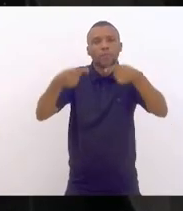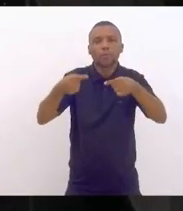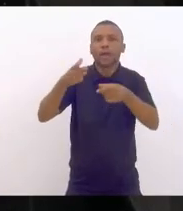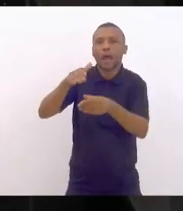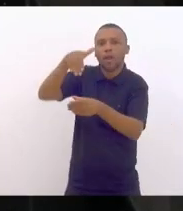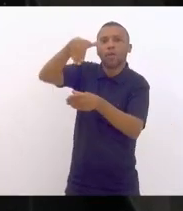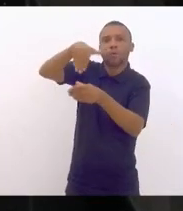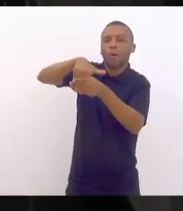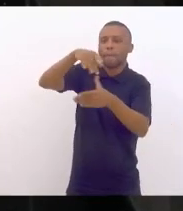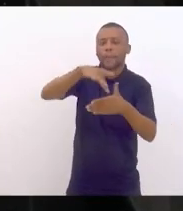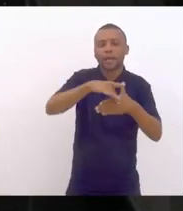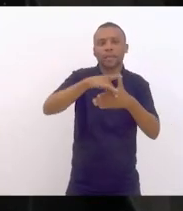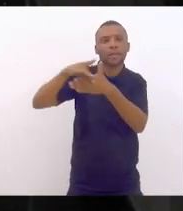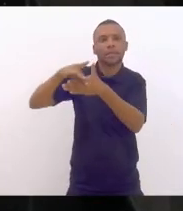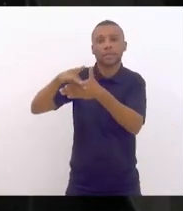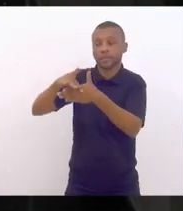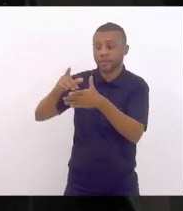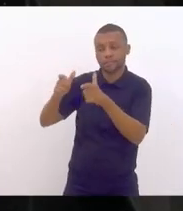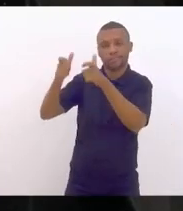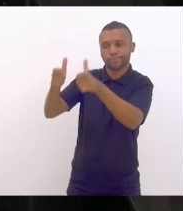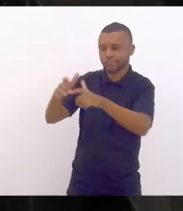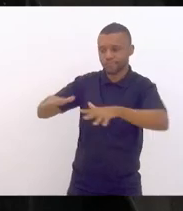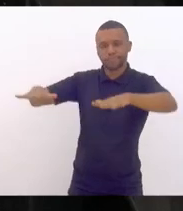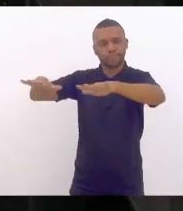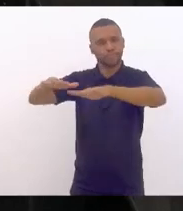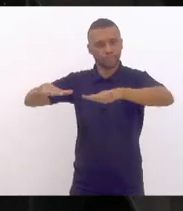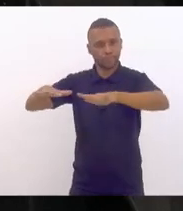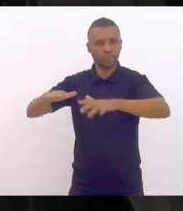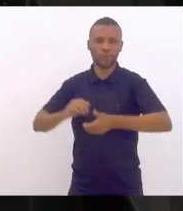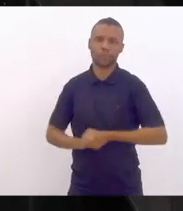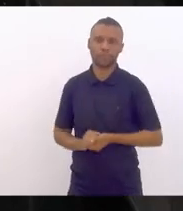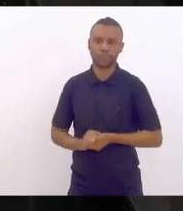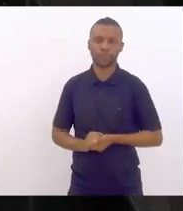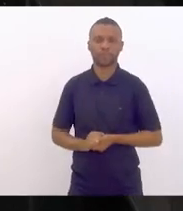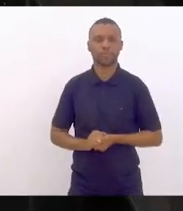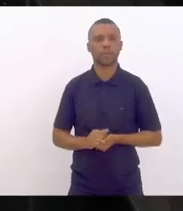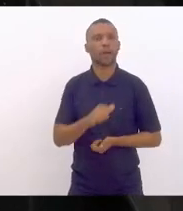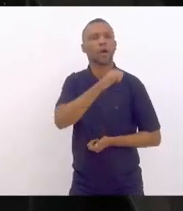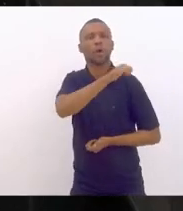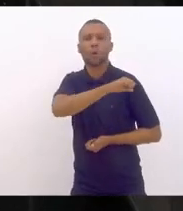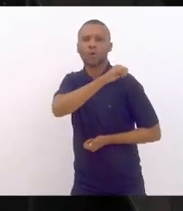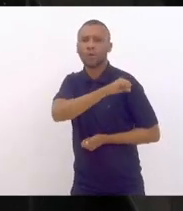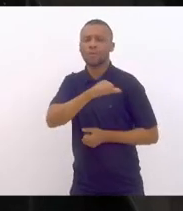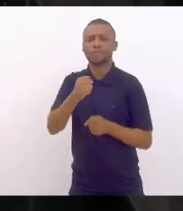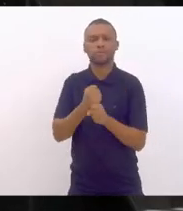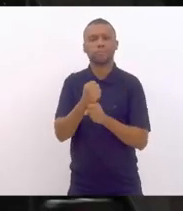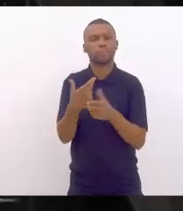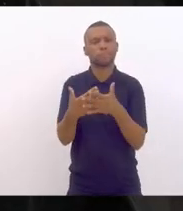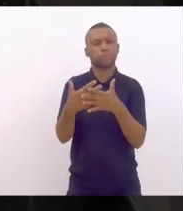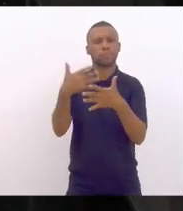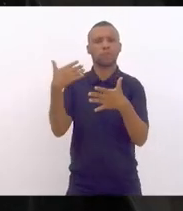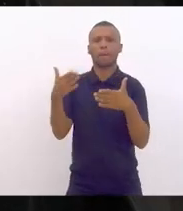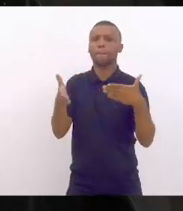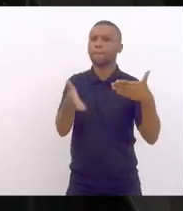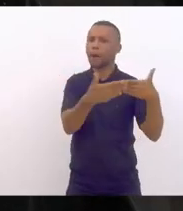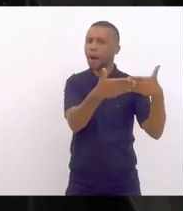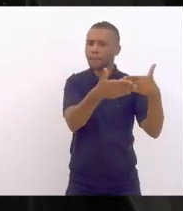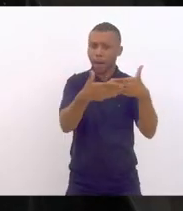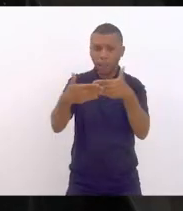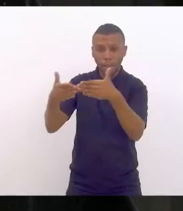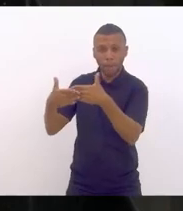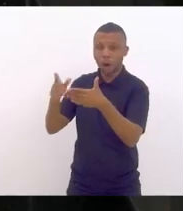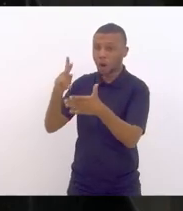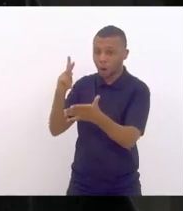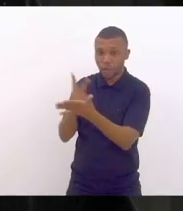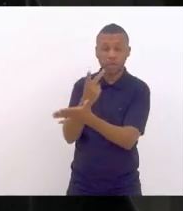uma liderança que provém daquele território quero dizer que o Estado do Rio de Janeiro nos últimos anos andou fechando muitos equipamentos importantes lá em